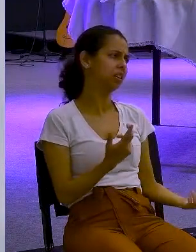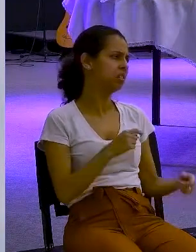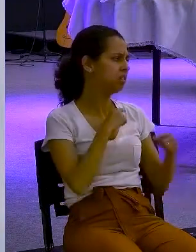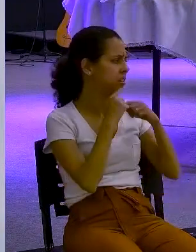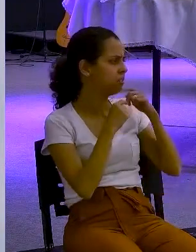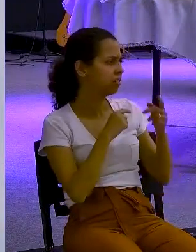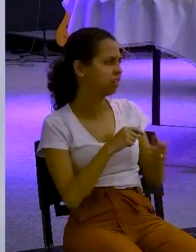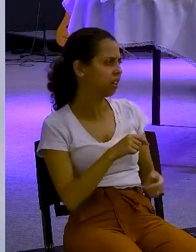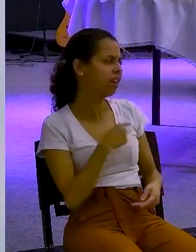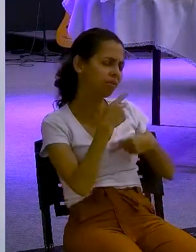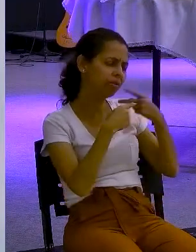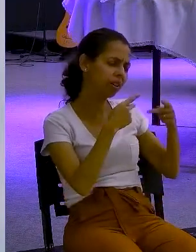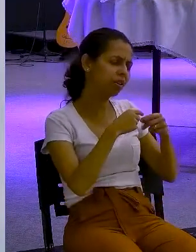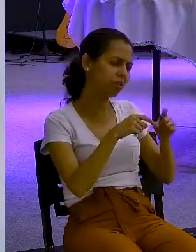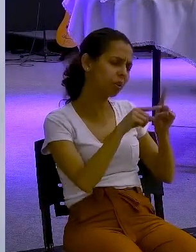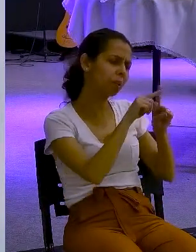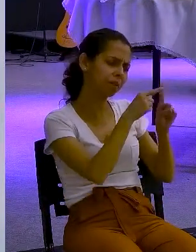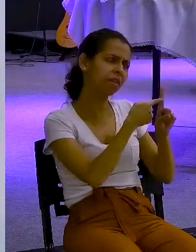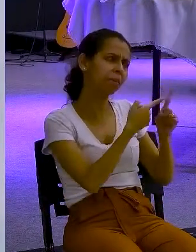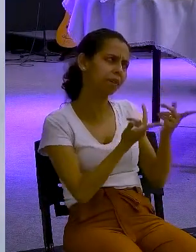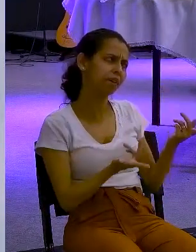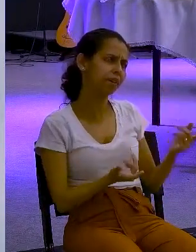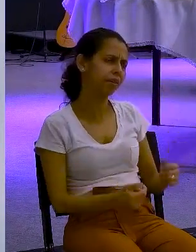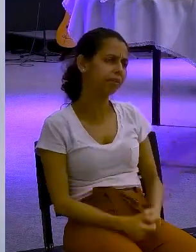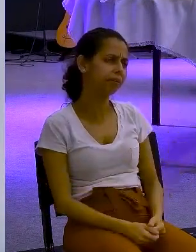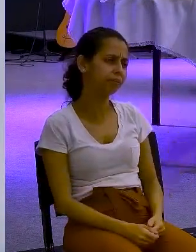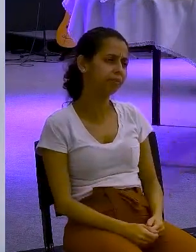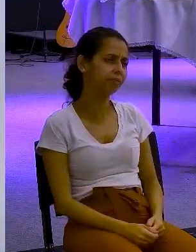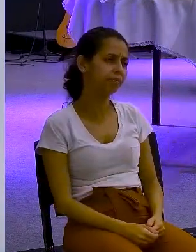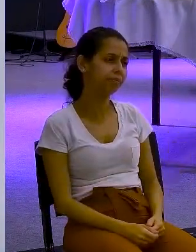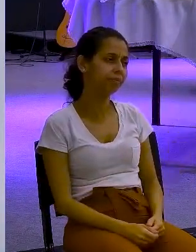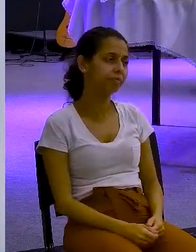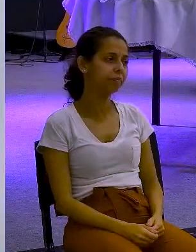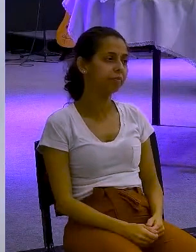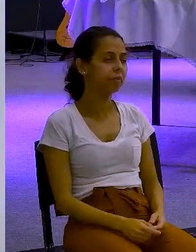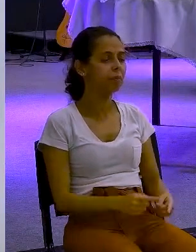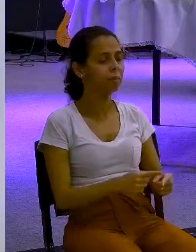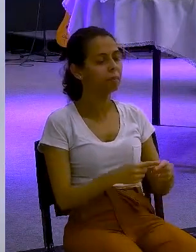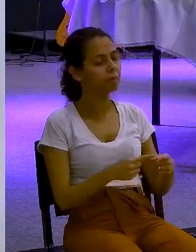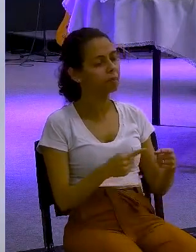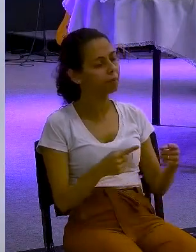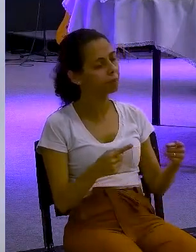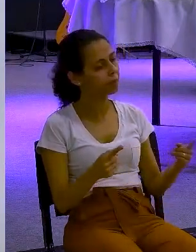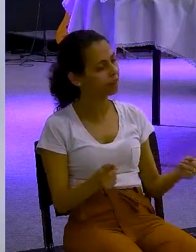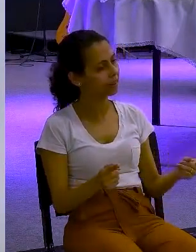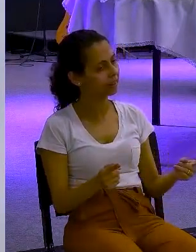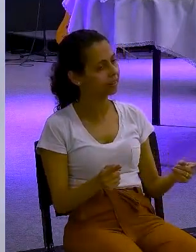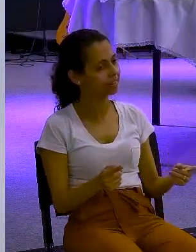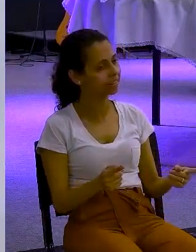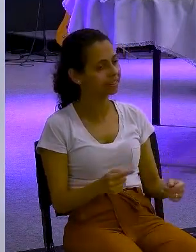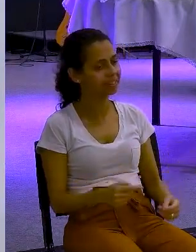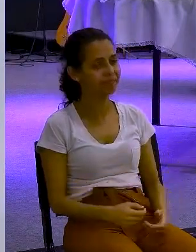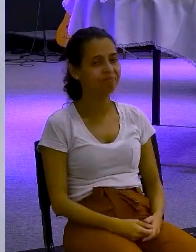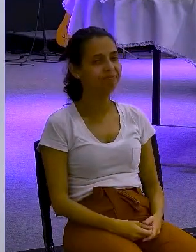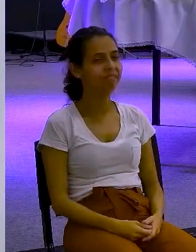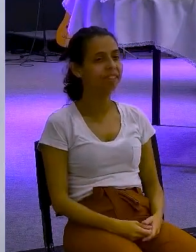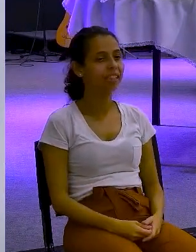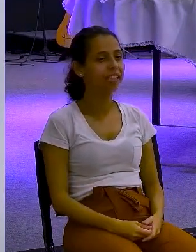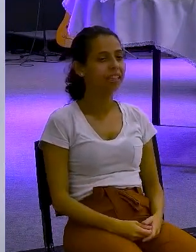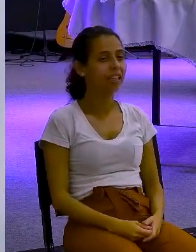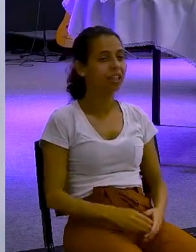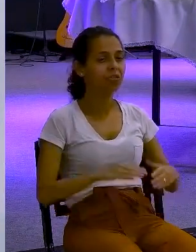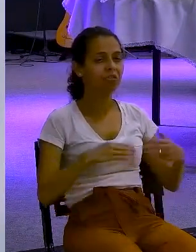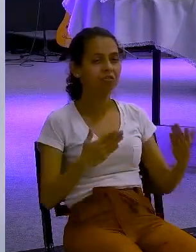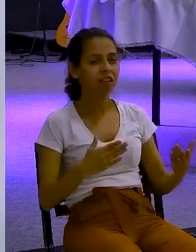Não, irmãos. Quando nós estamos envolvidos nas coisas de Deus, e as coisas de Deus estão acontecendo em nossas vidas,